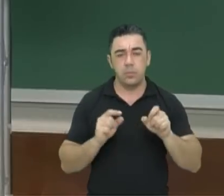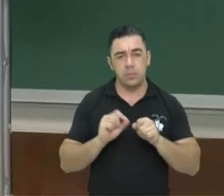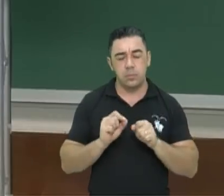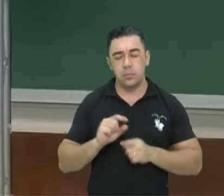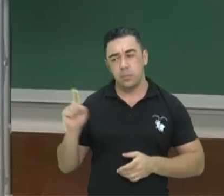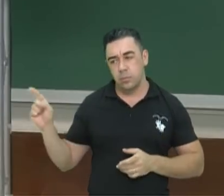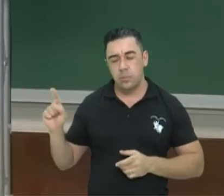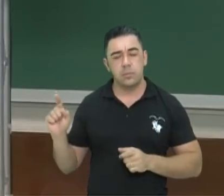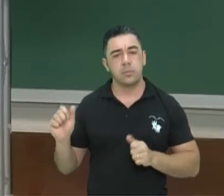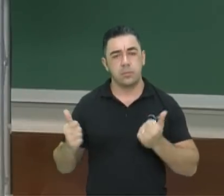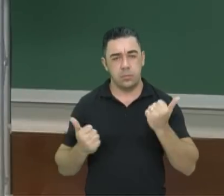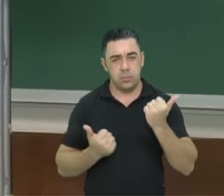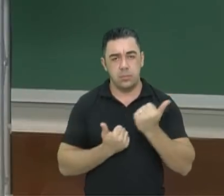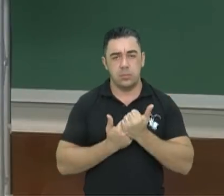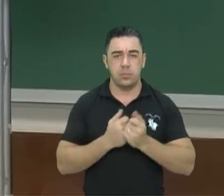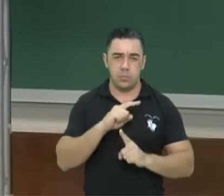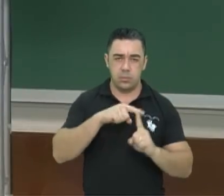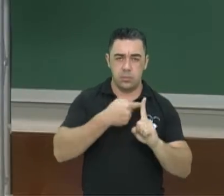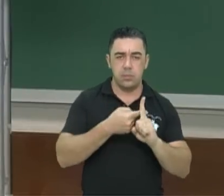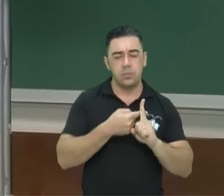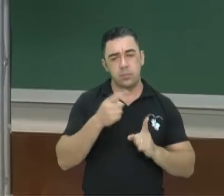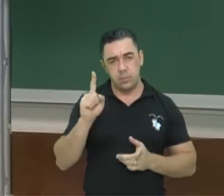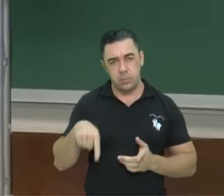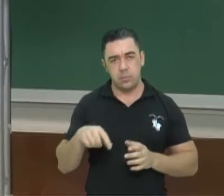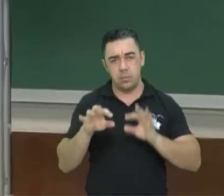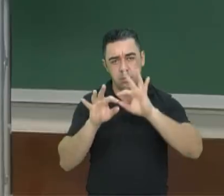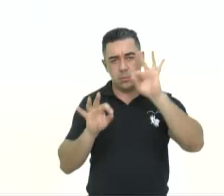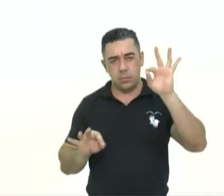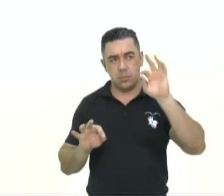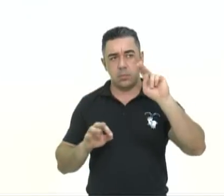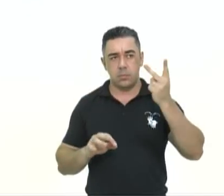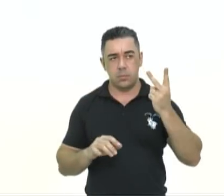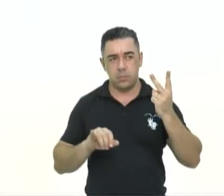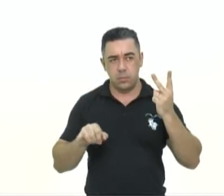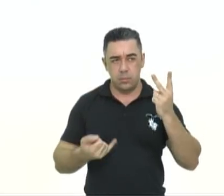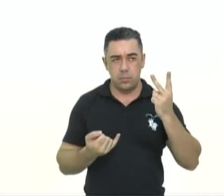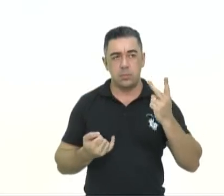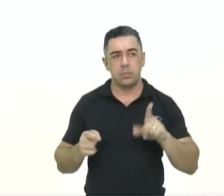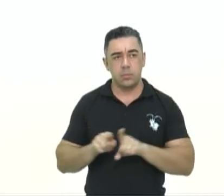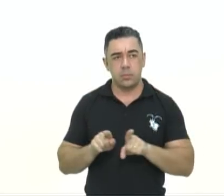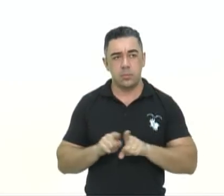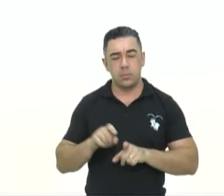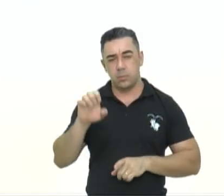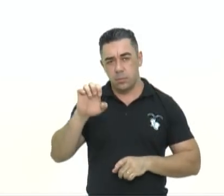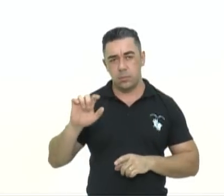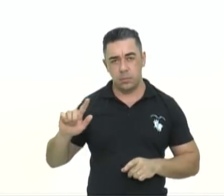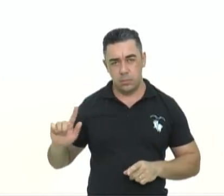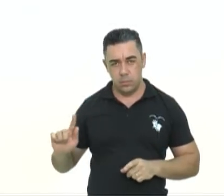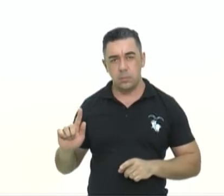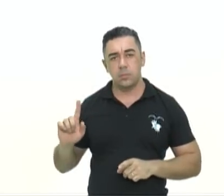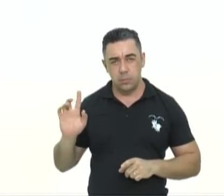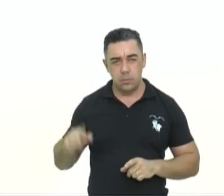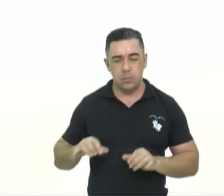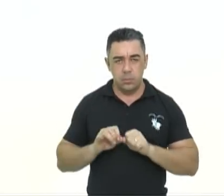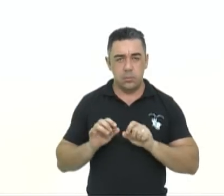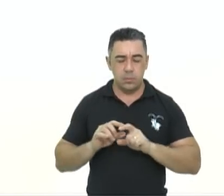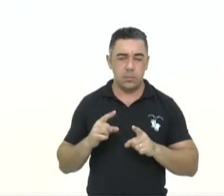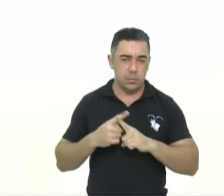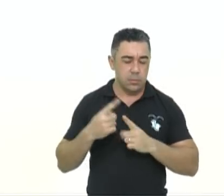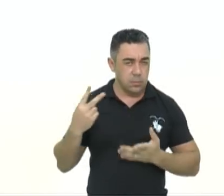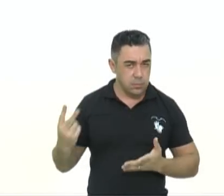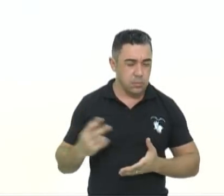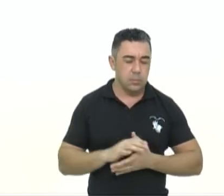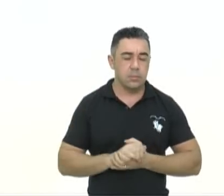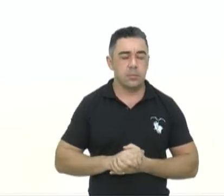tem um adicional ali no lado HJ e também no lado EG multiplicado por